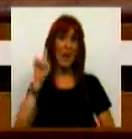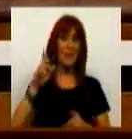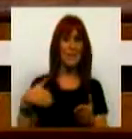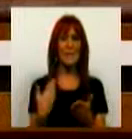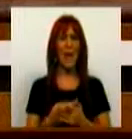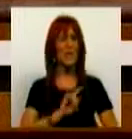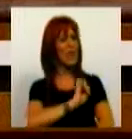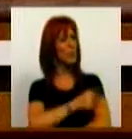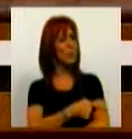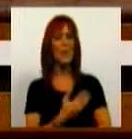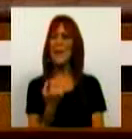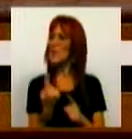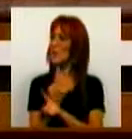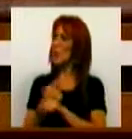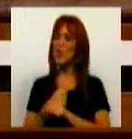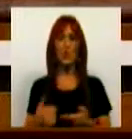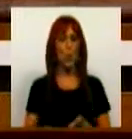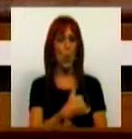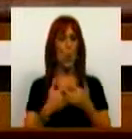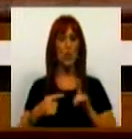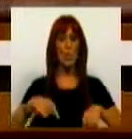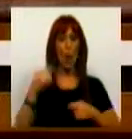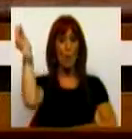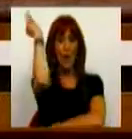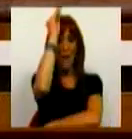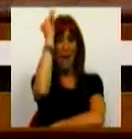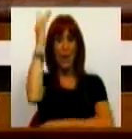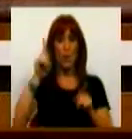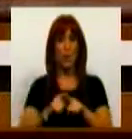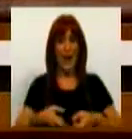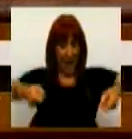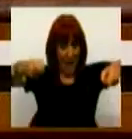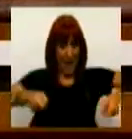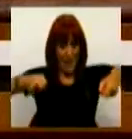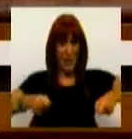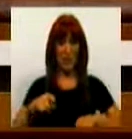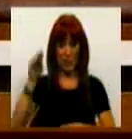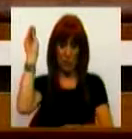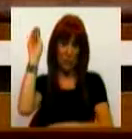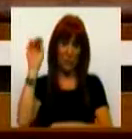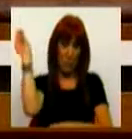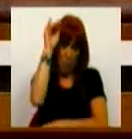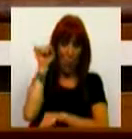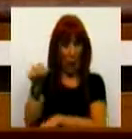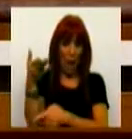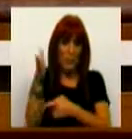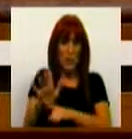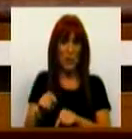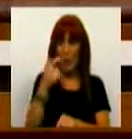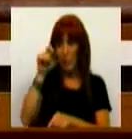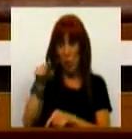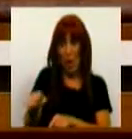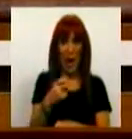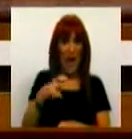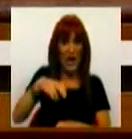das potencialidades, dos recursos do próprio interior. A cestaria de Gonçalo, por exemplo. O gonçalense